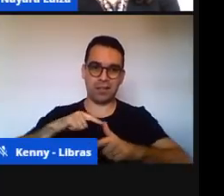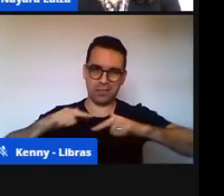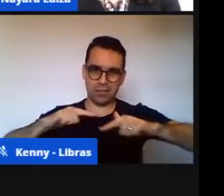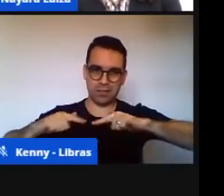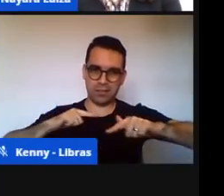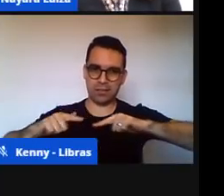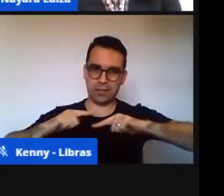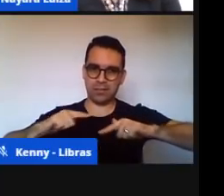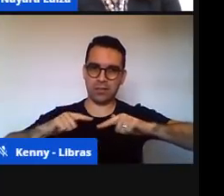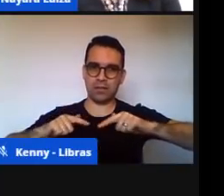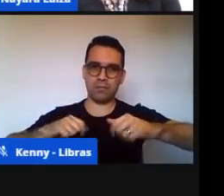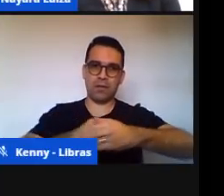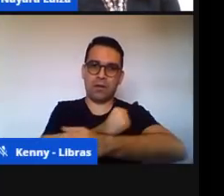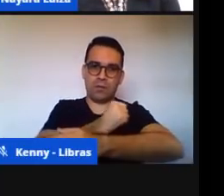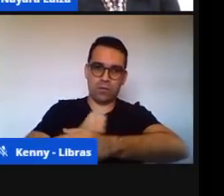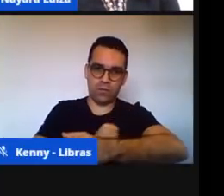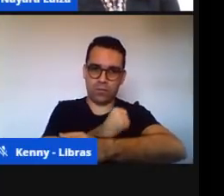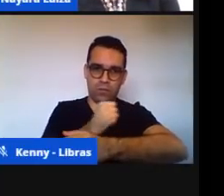gente